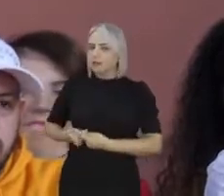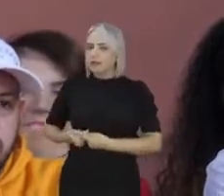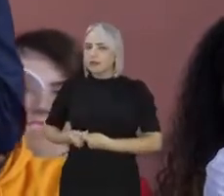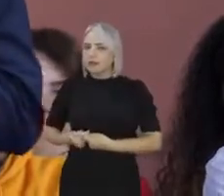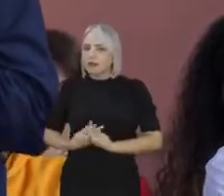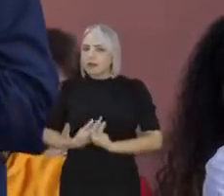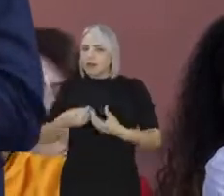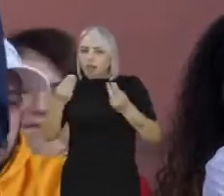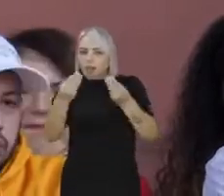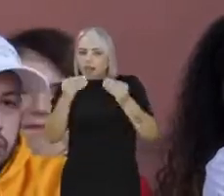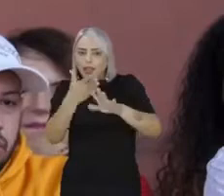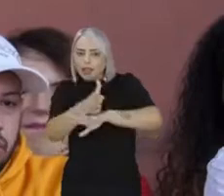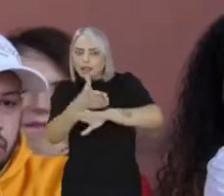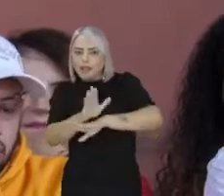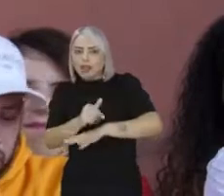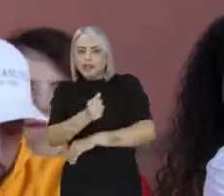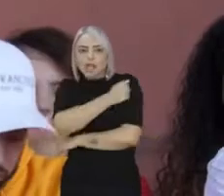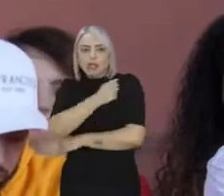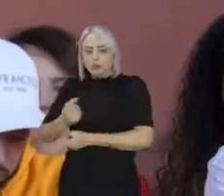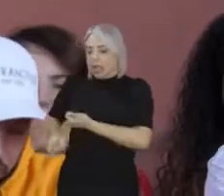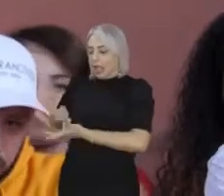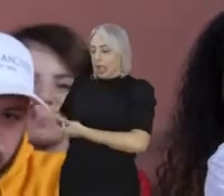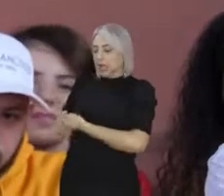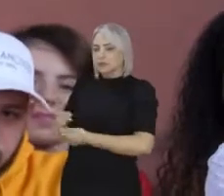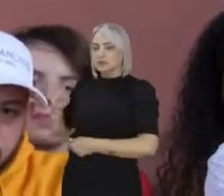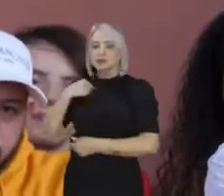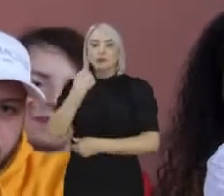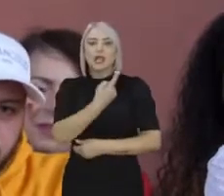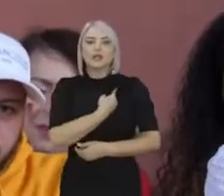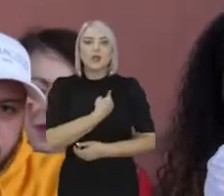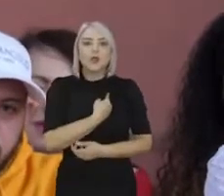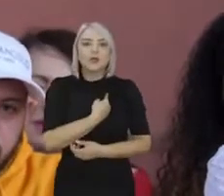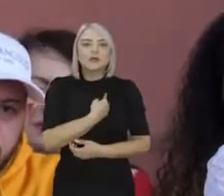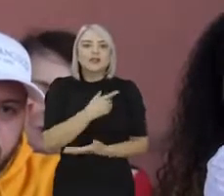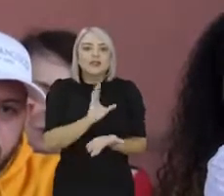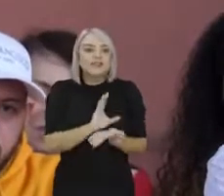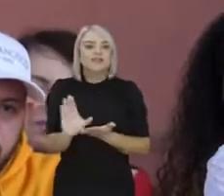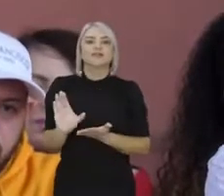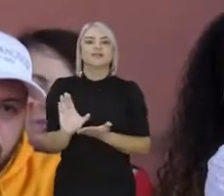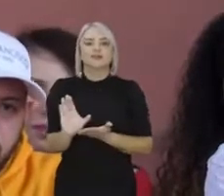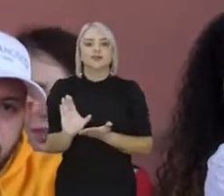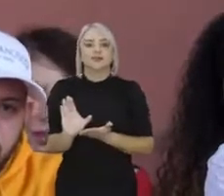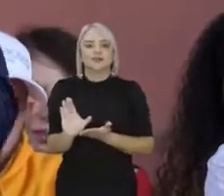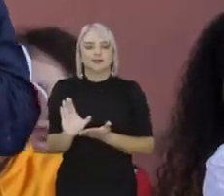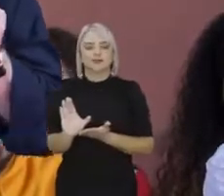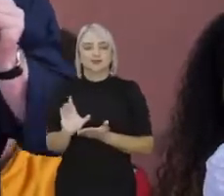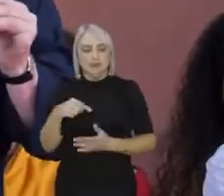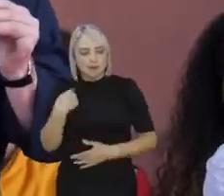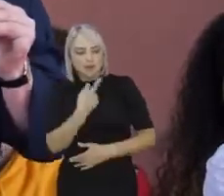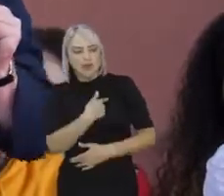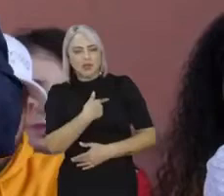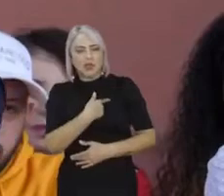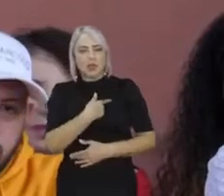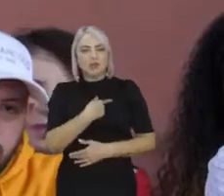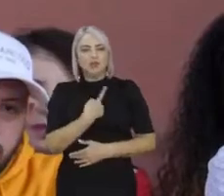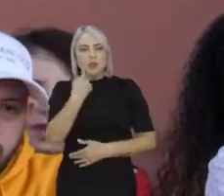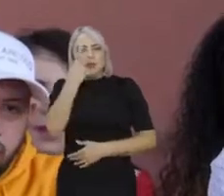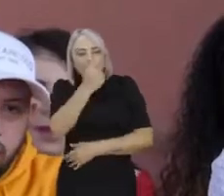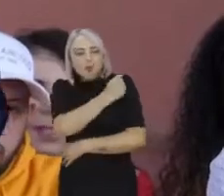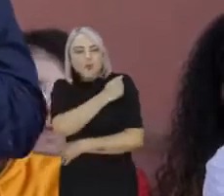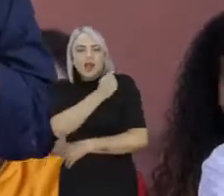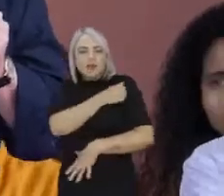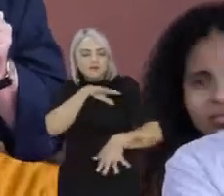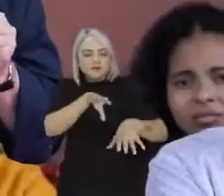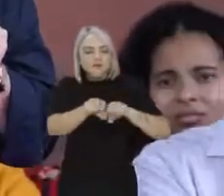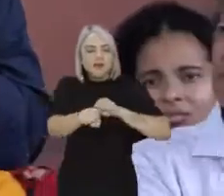é gasto. Para nós é investimento. Para nós, colocar um aluno para se formar, colocar uma